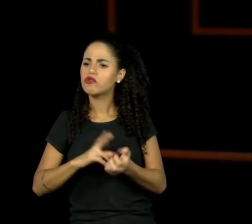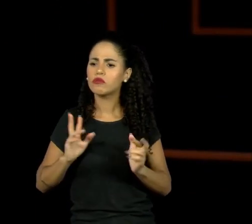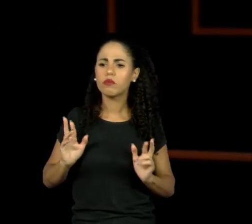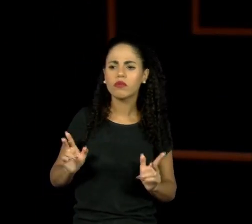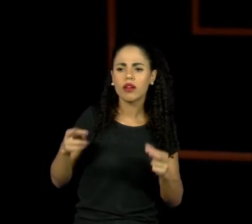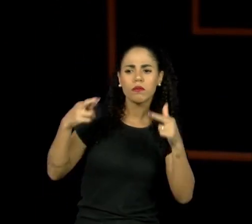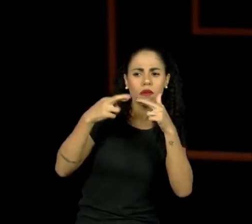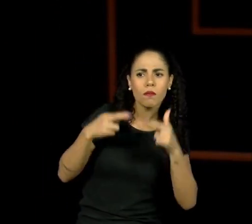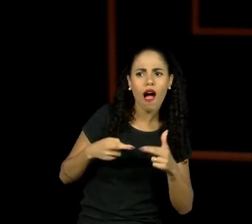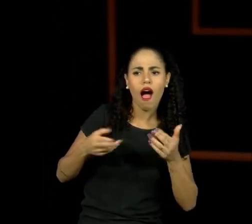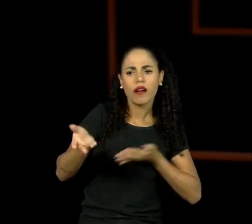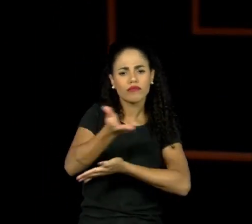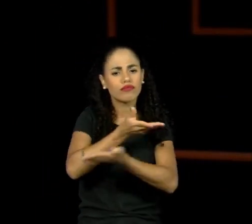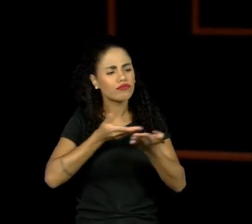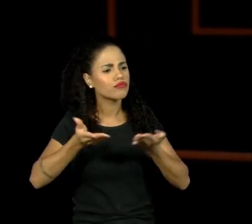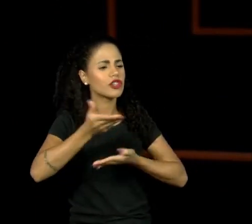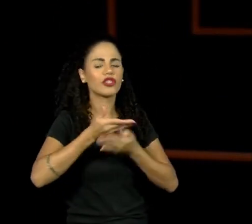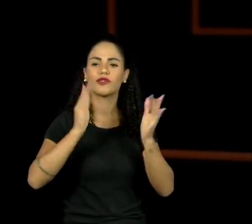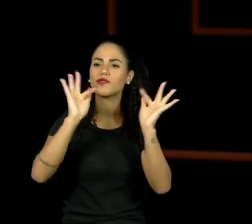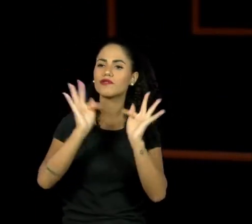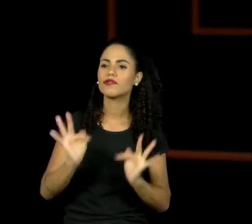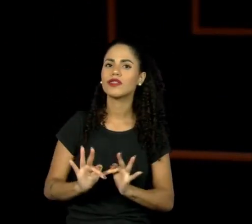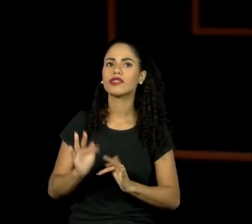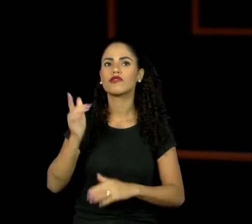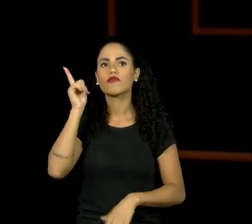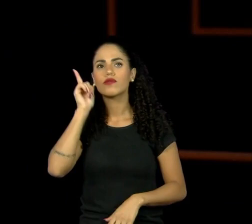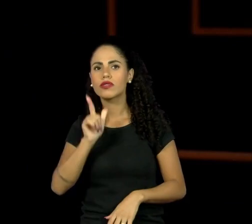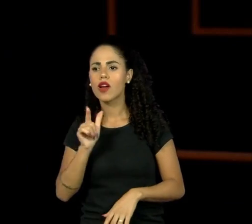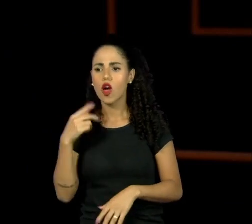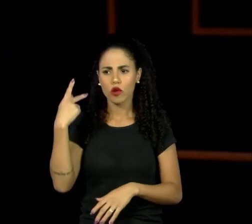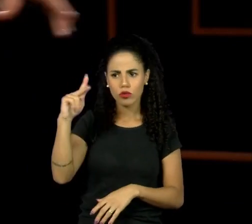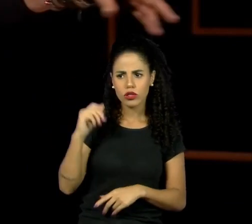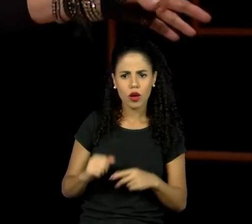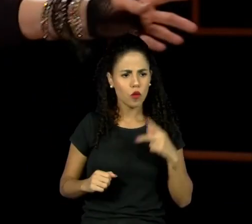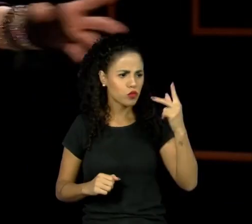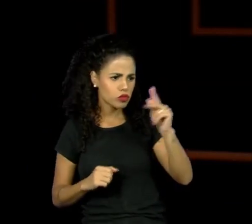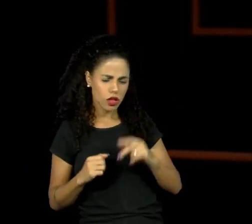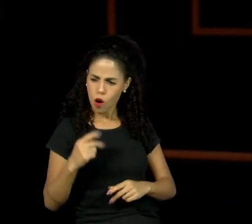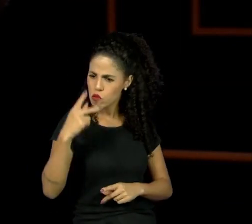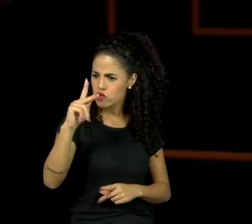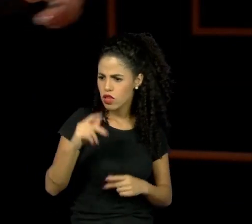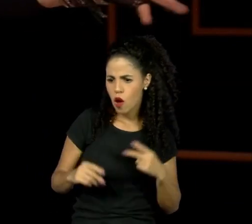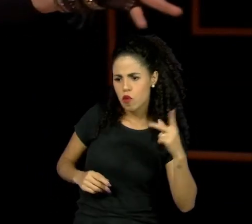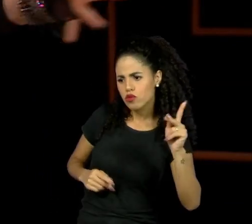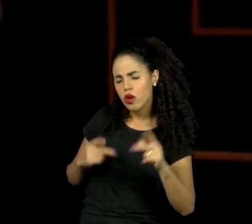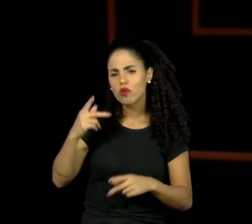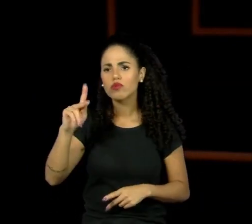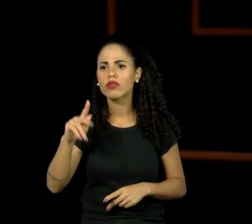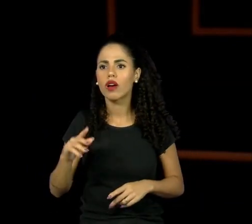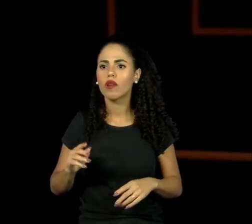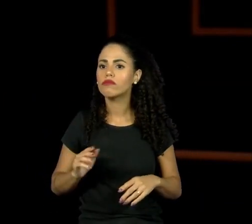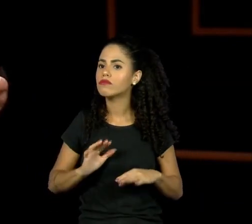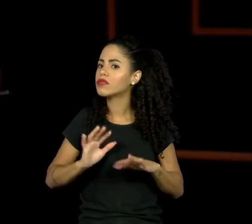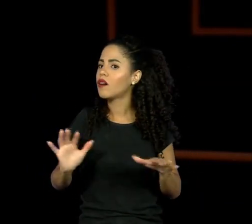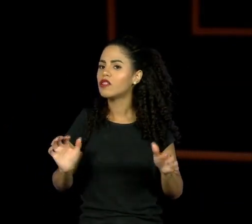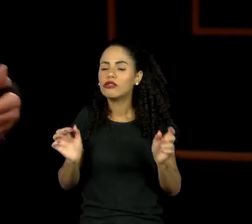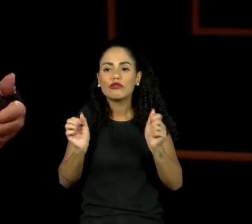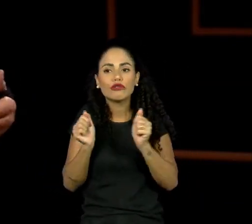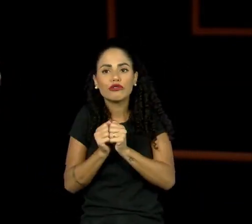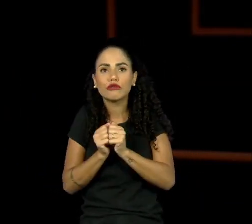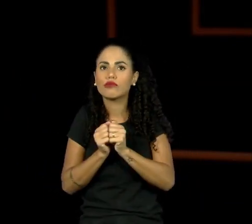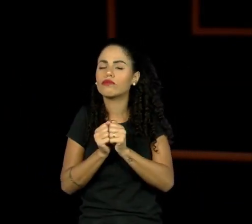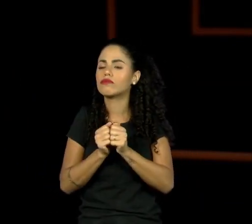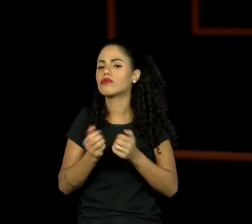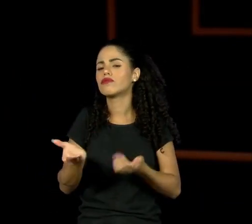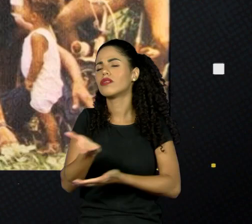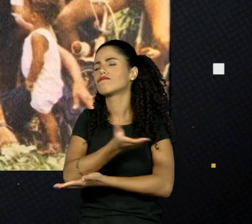todo mundo feliz da vida. Ninguém estava querendo, ó, vai ser o seu som, ó, vai ser o seu, não. Bota aí. E isso foi perfeito